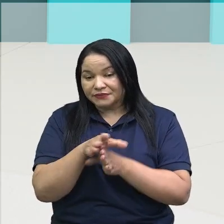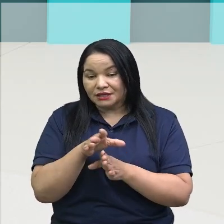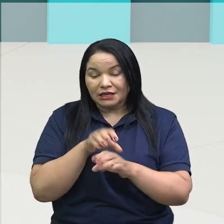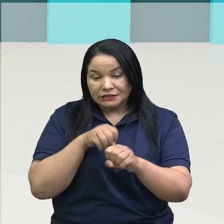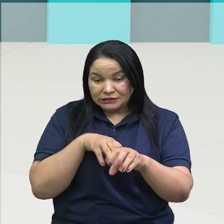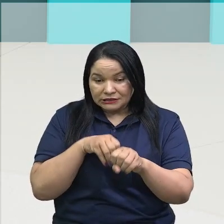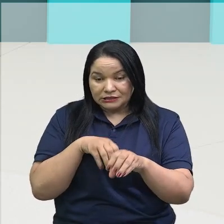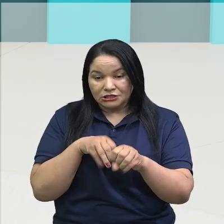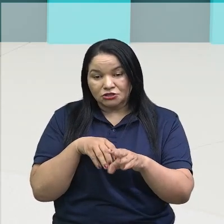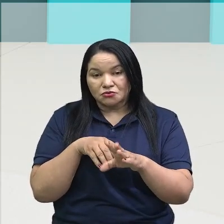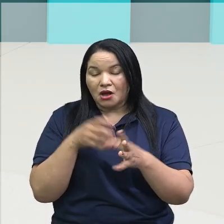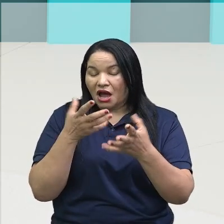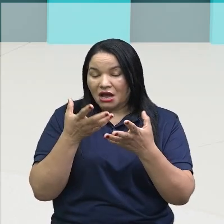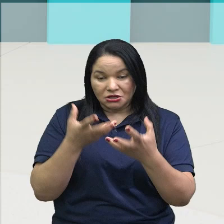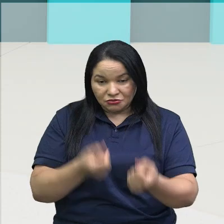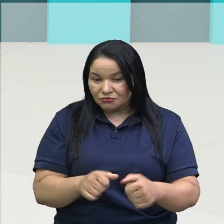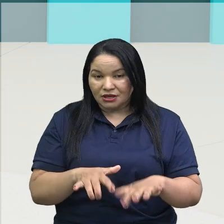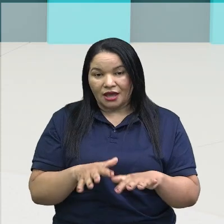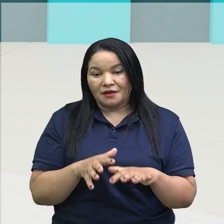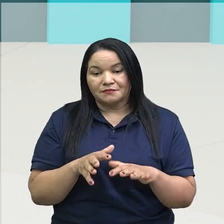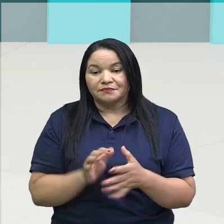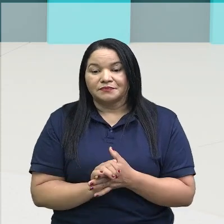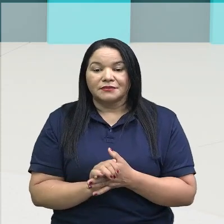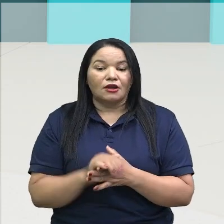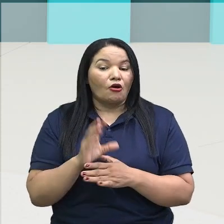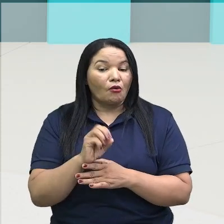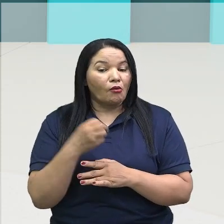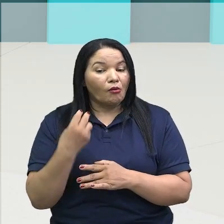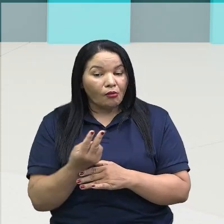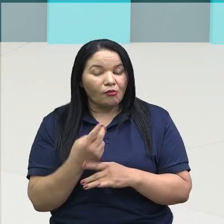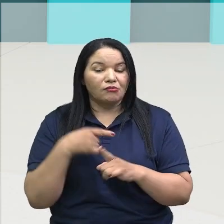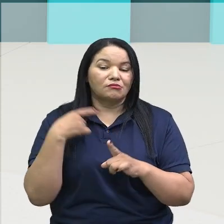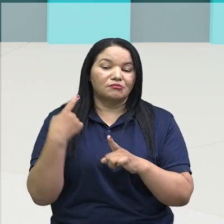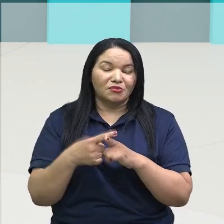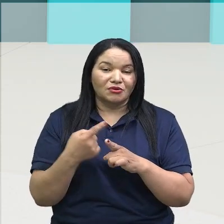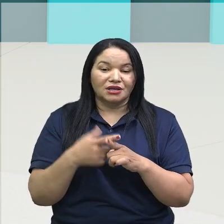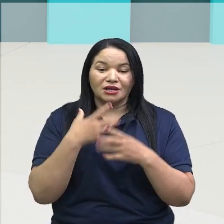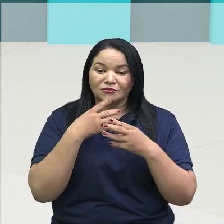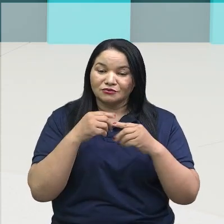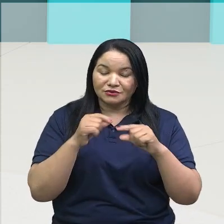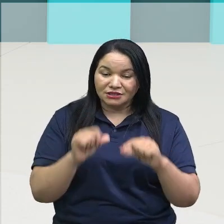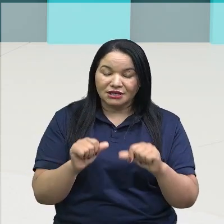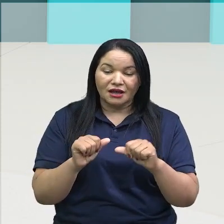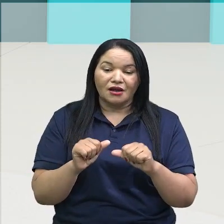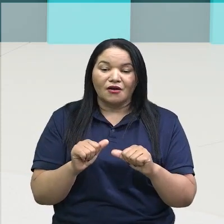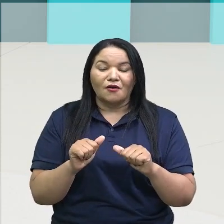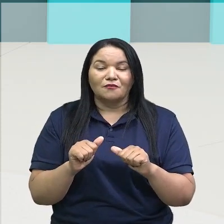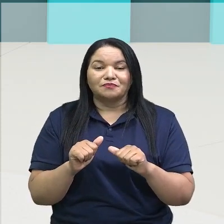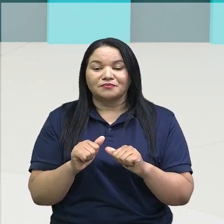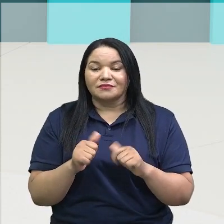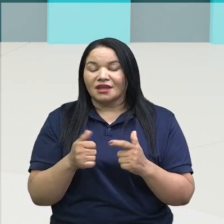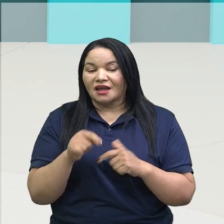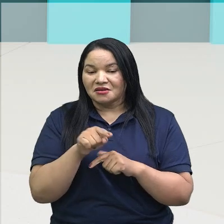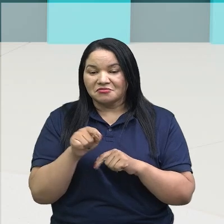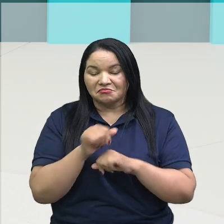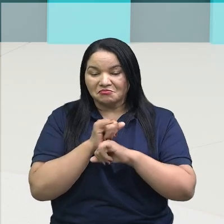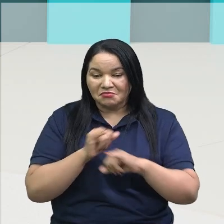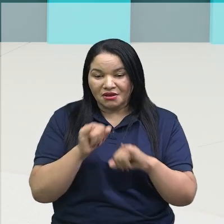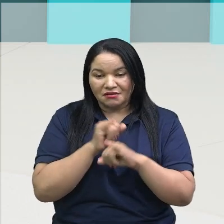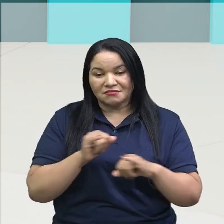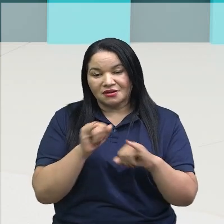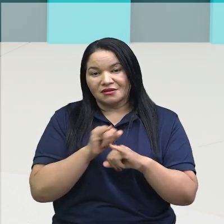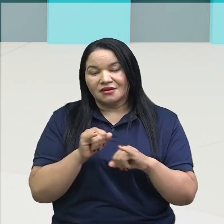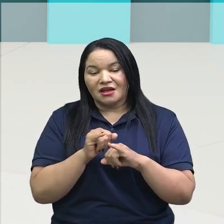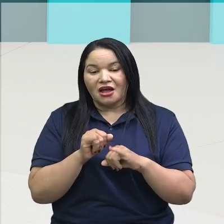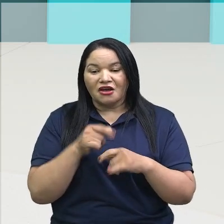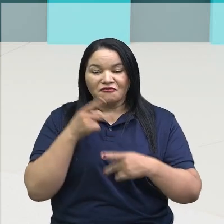não querem receber. Ou é porque o sal não salga e os pregadores dizem